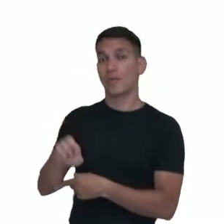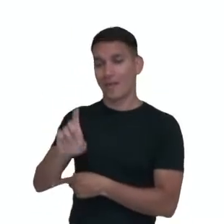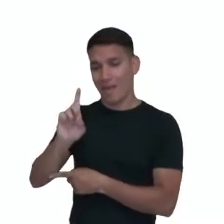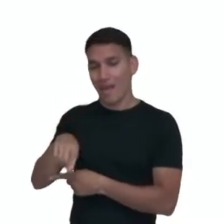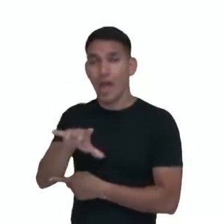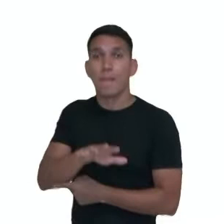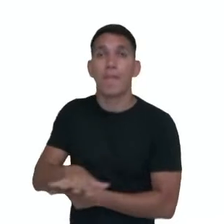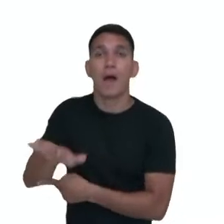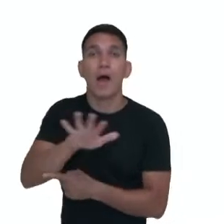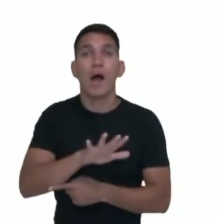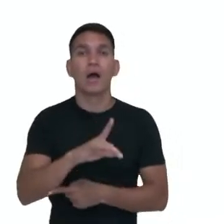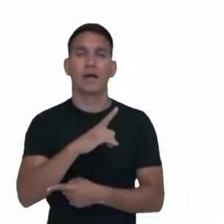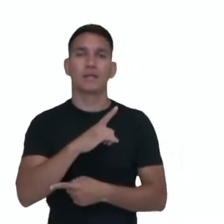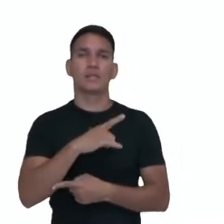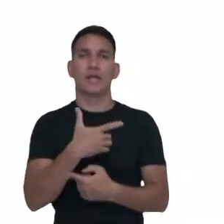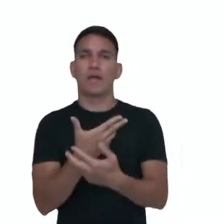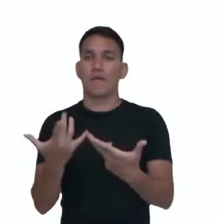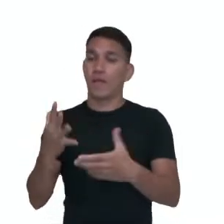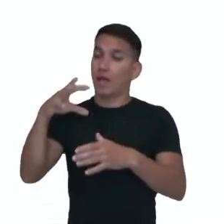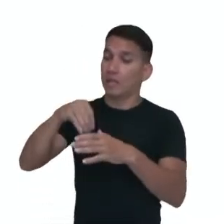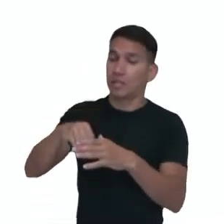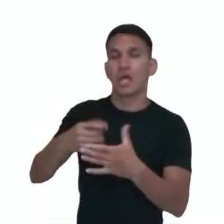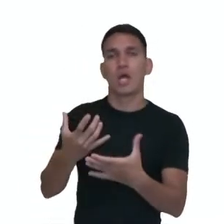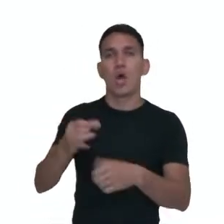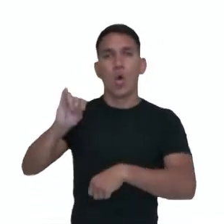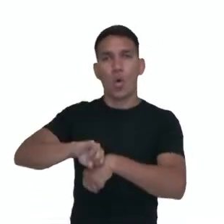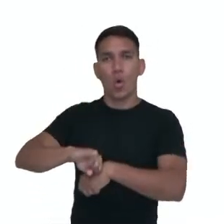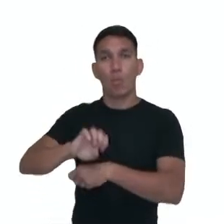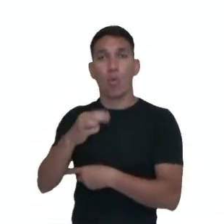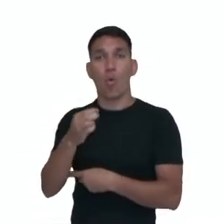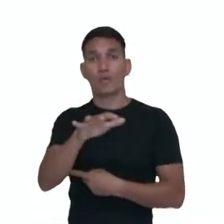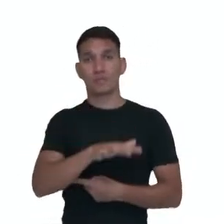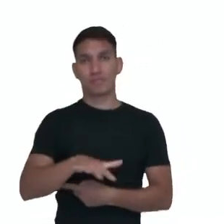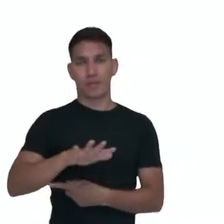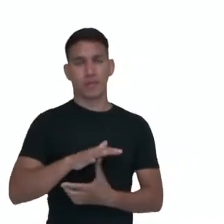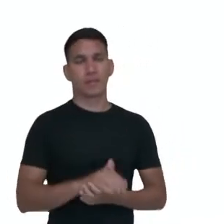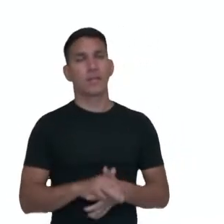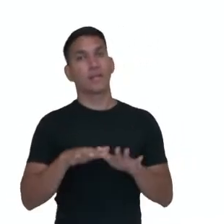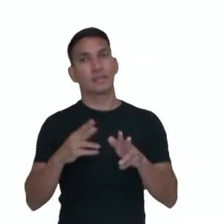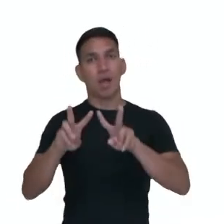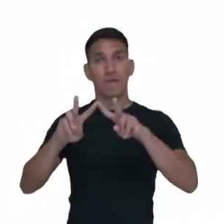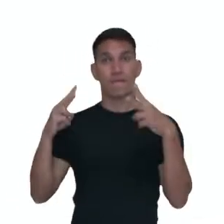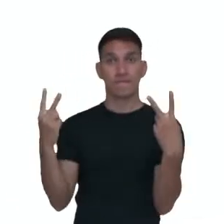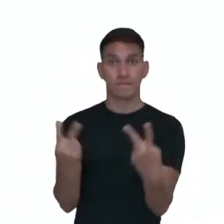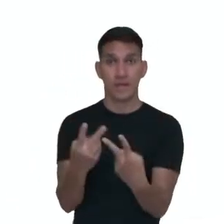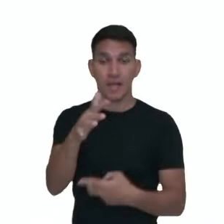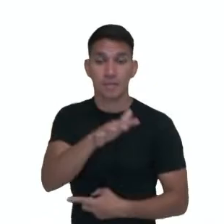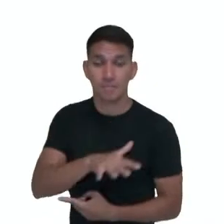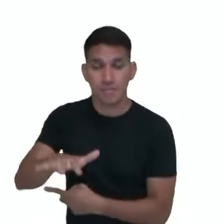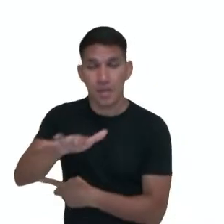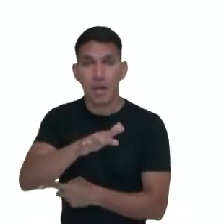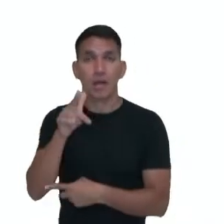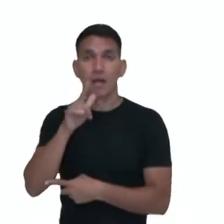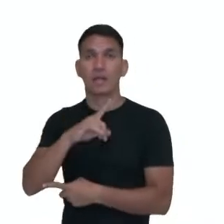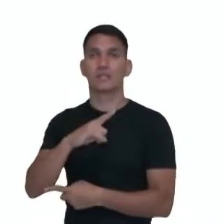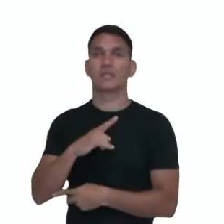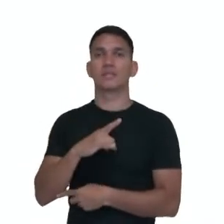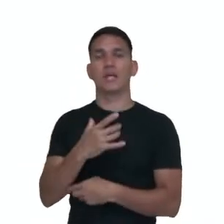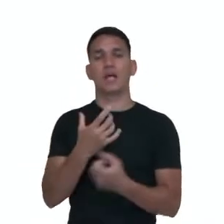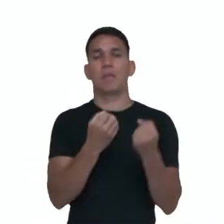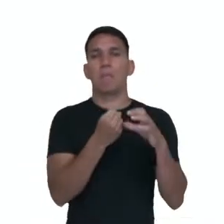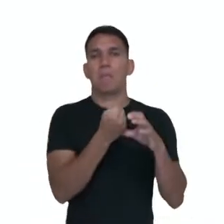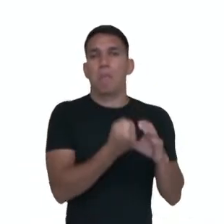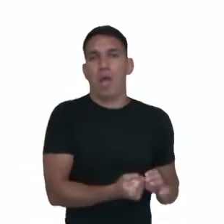ocupado por algo dentro de um objeto ou espaço. Então, o volume, né, é o espaço ocupado por uma determinada